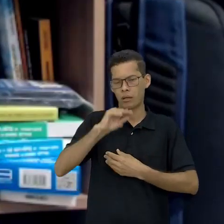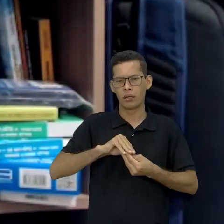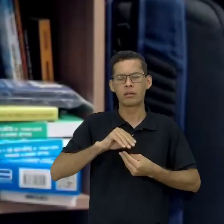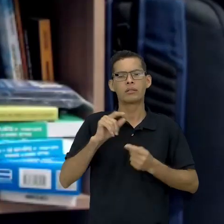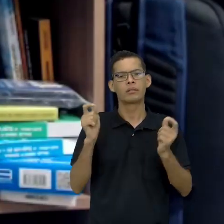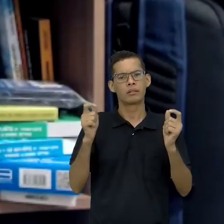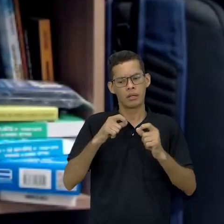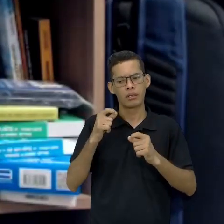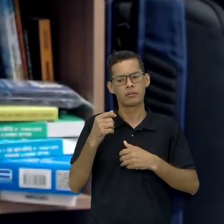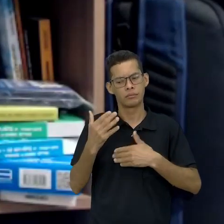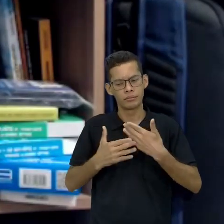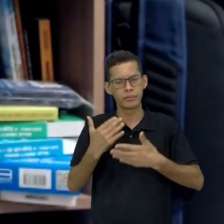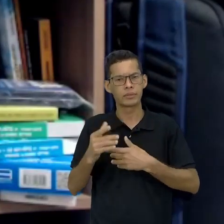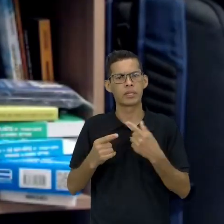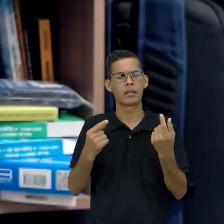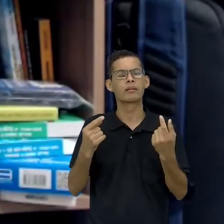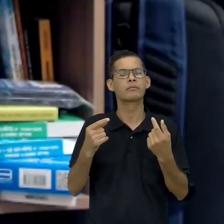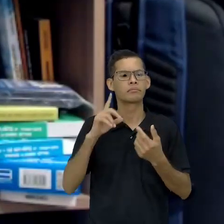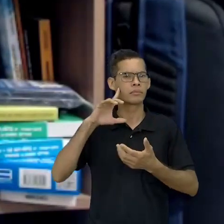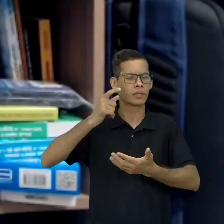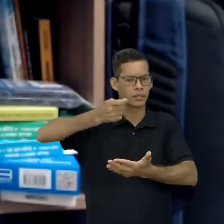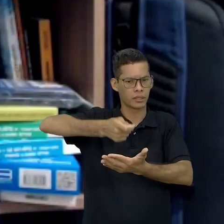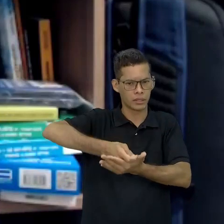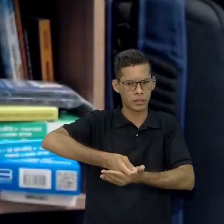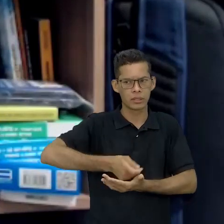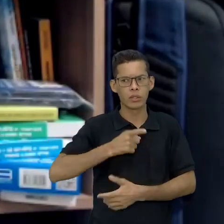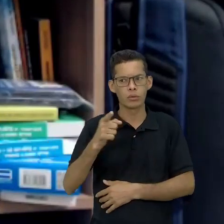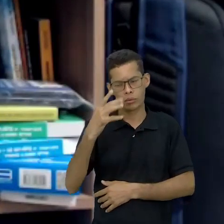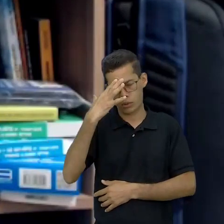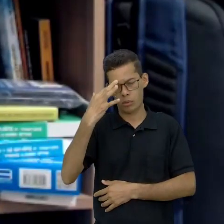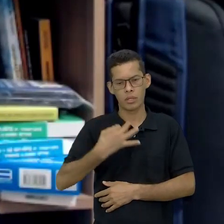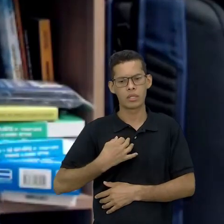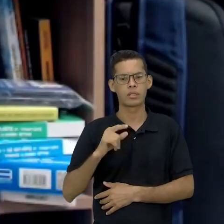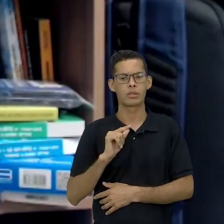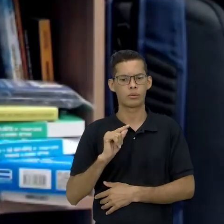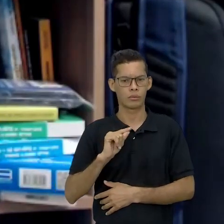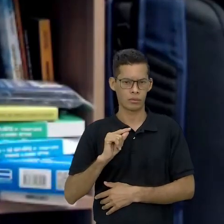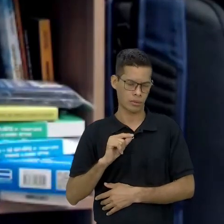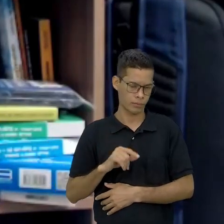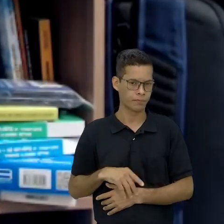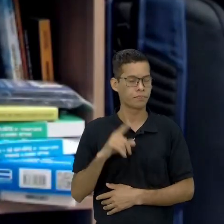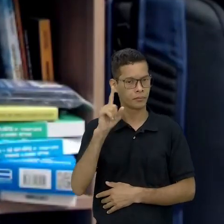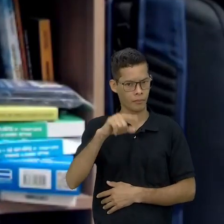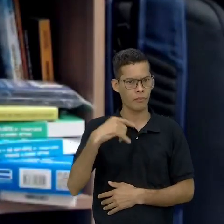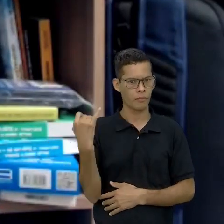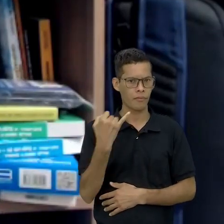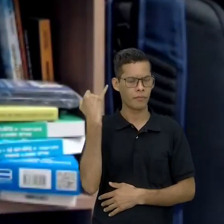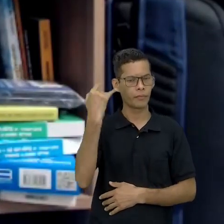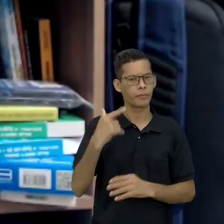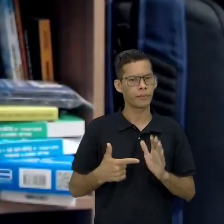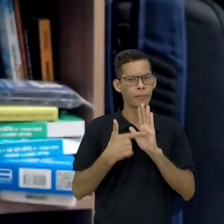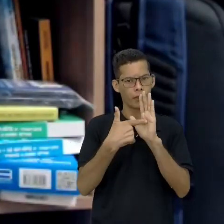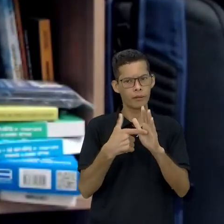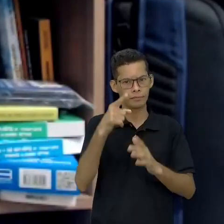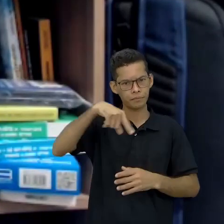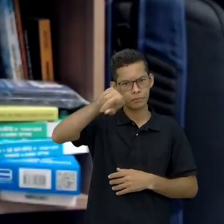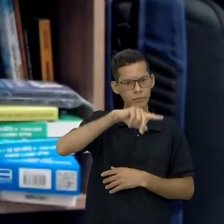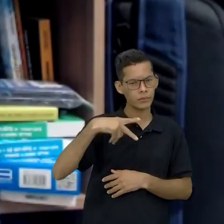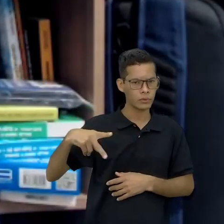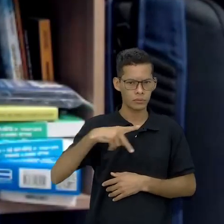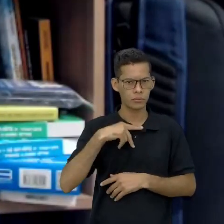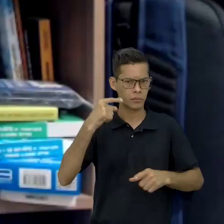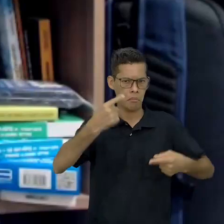quanto àquilo que nós estamos compreendendo. Então, eu acho que é importante que a gente traga essa discussão para os professores